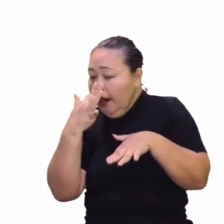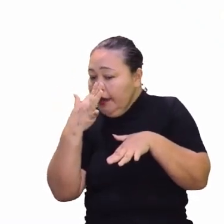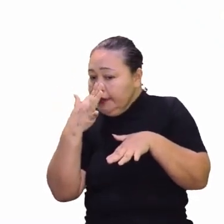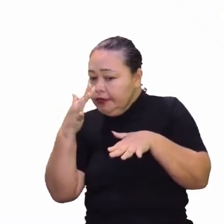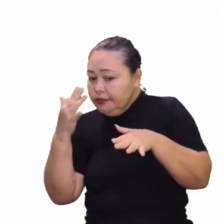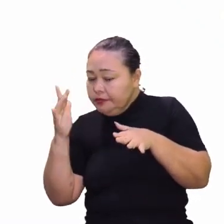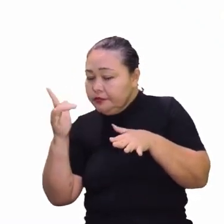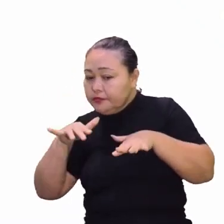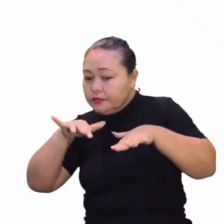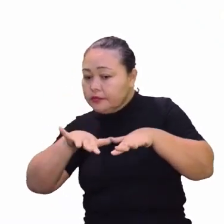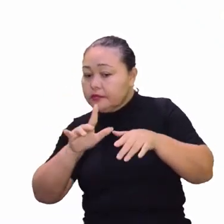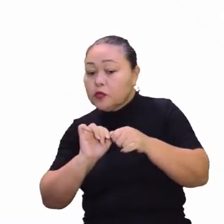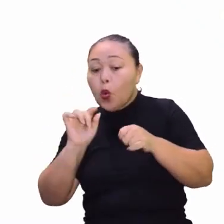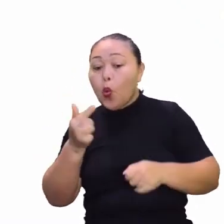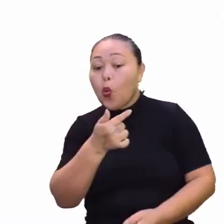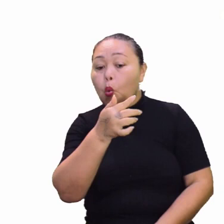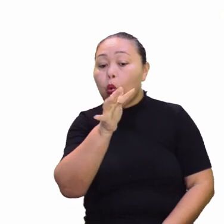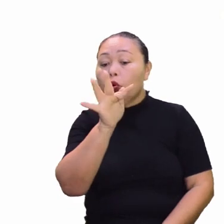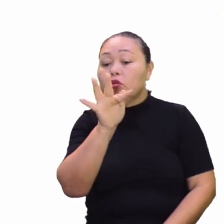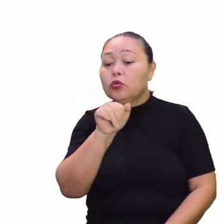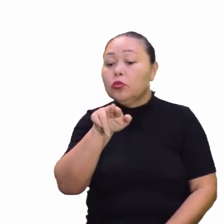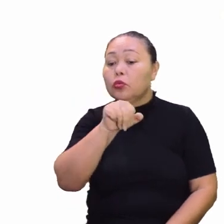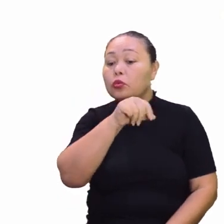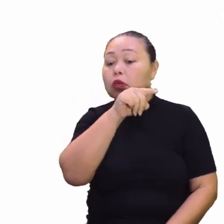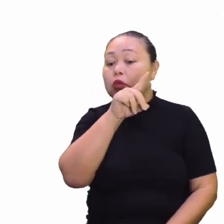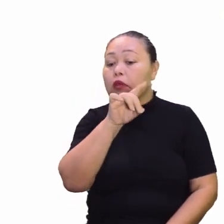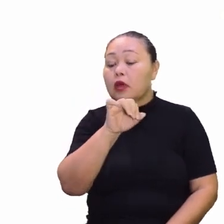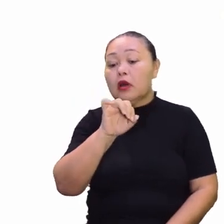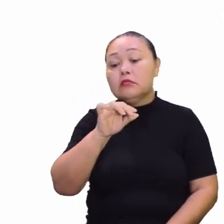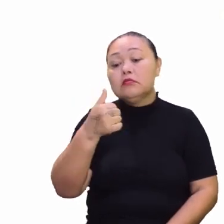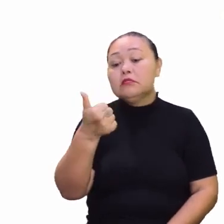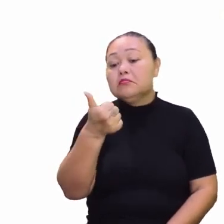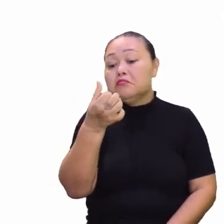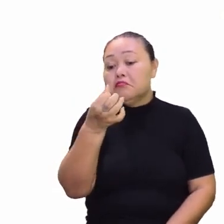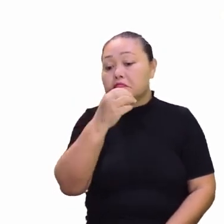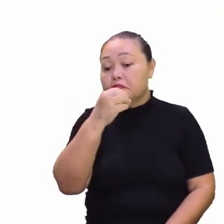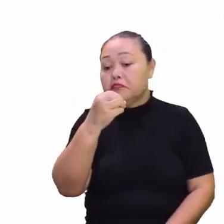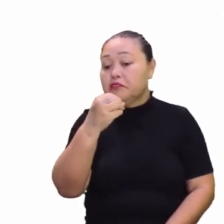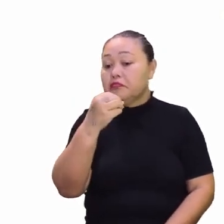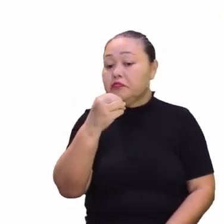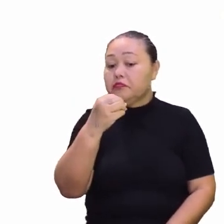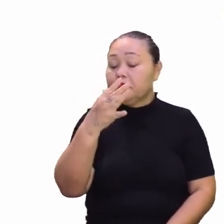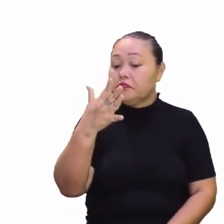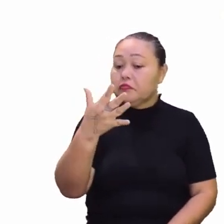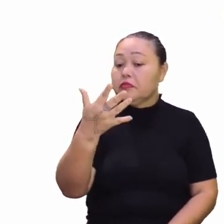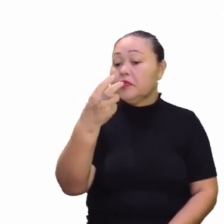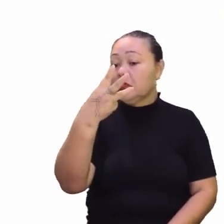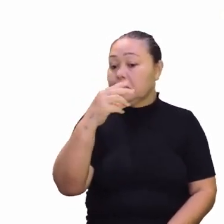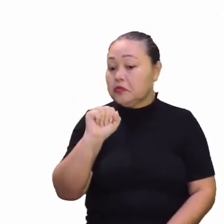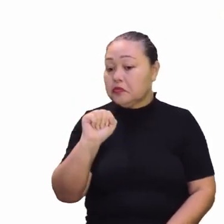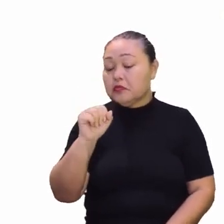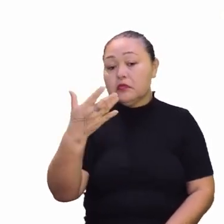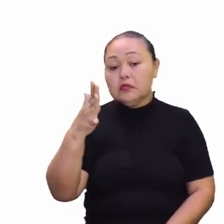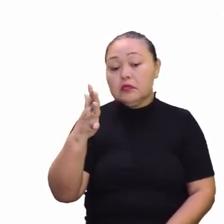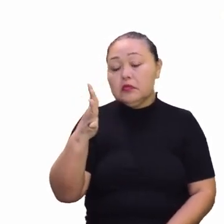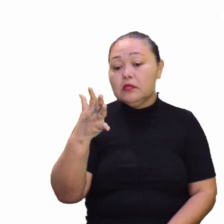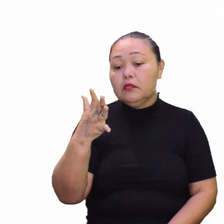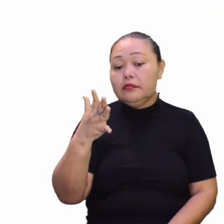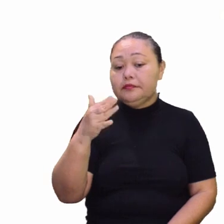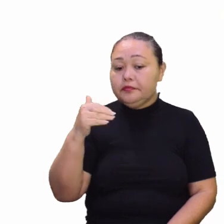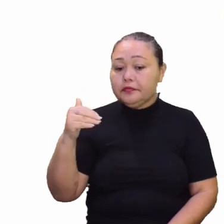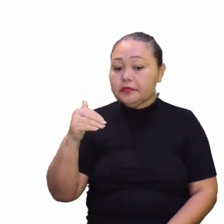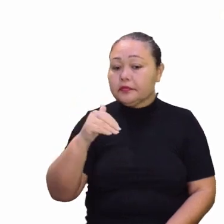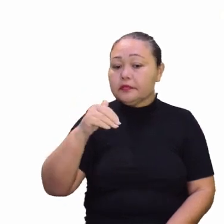tem outra de Fernando Dias, a partir de 1638, também saindo aqui da